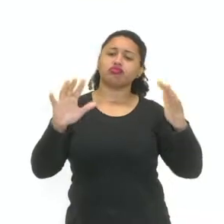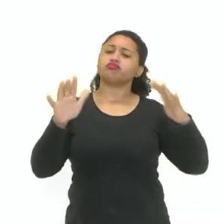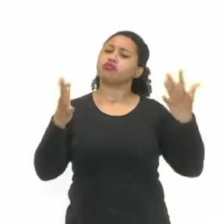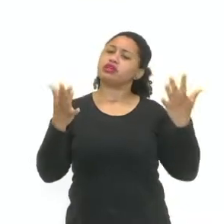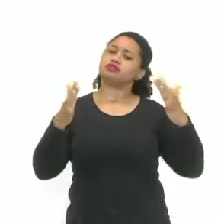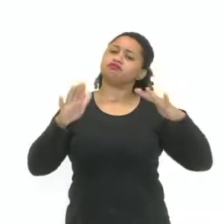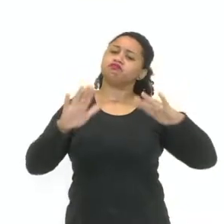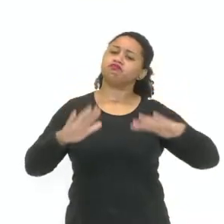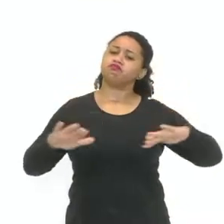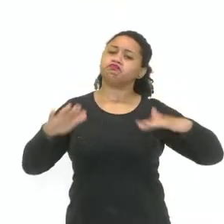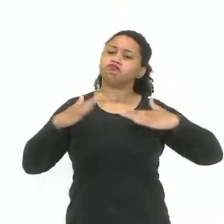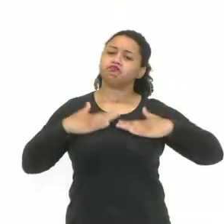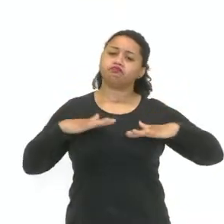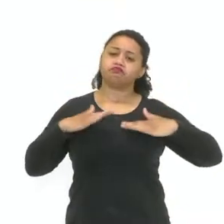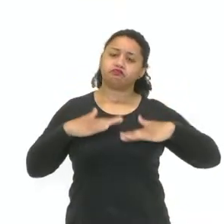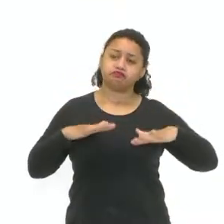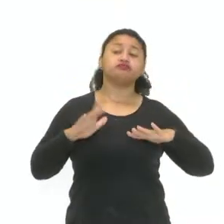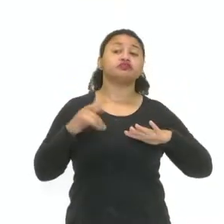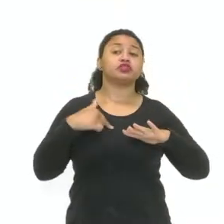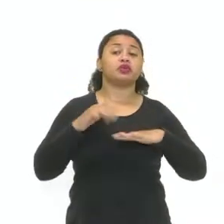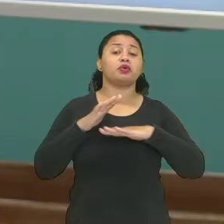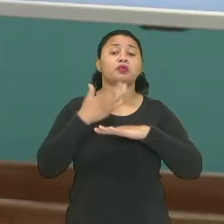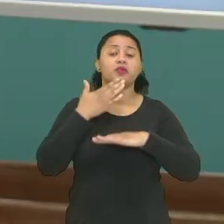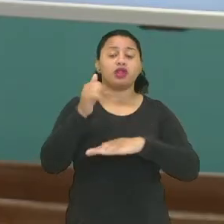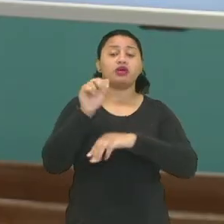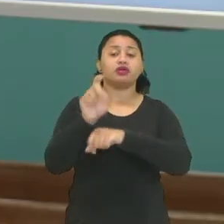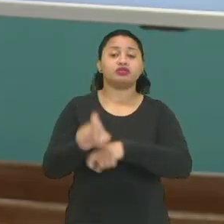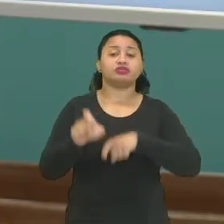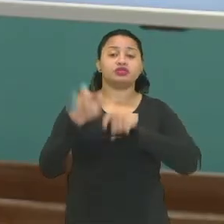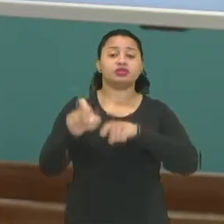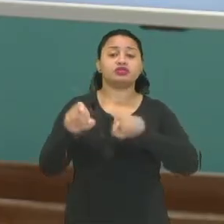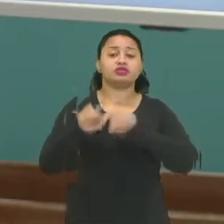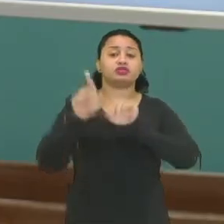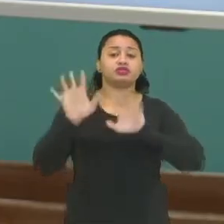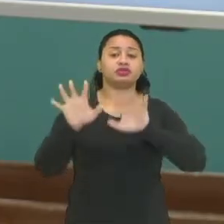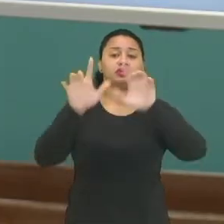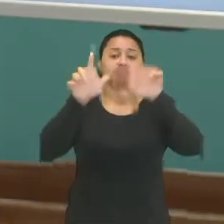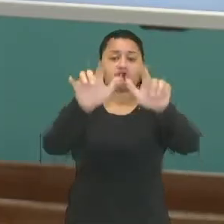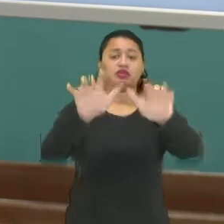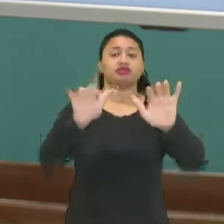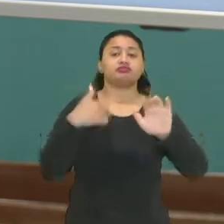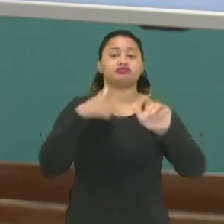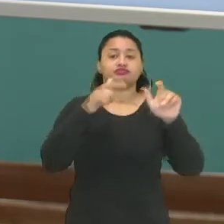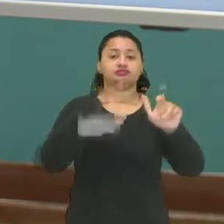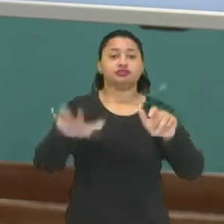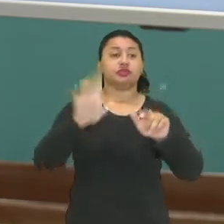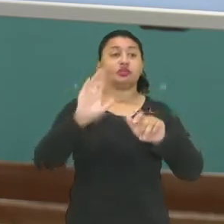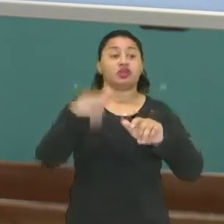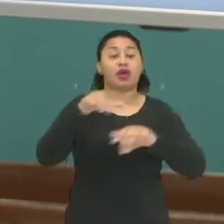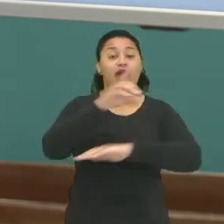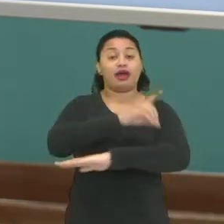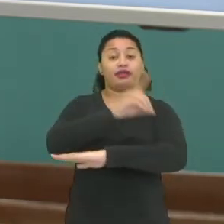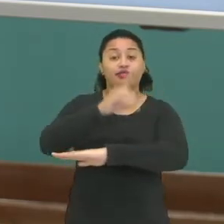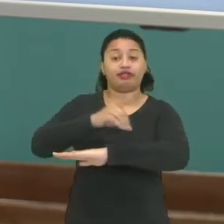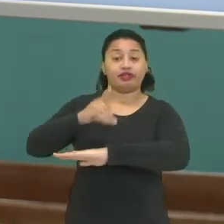agradável. Favorece então a agricultura e a ocupação dessas áreas. Não estamos dizendo a questão do deserto, estamos falando